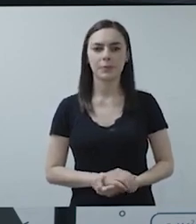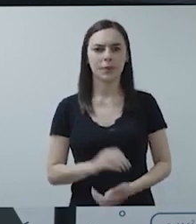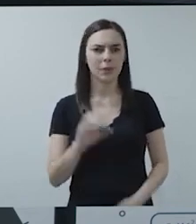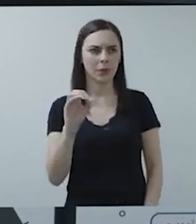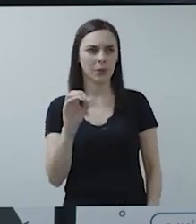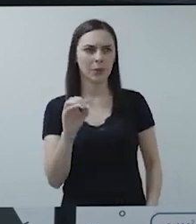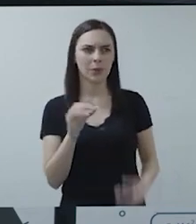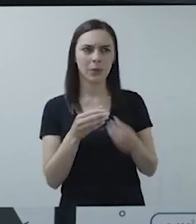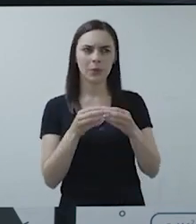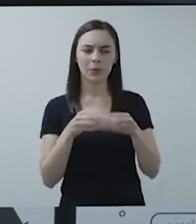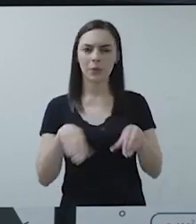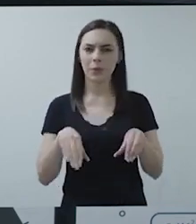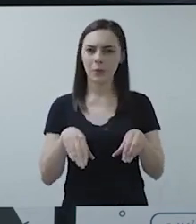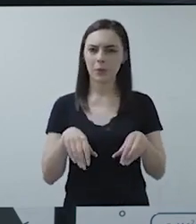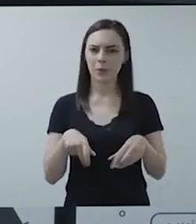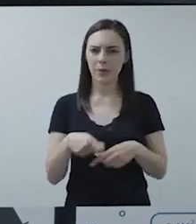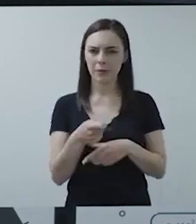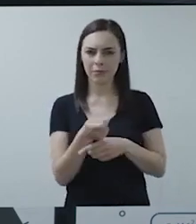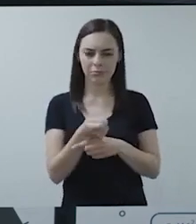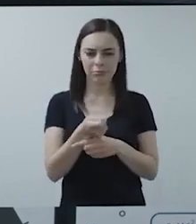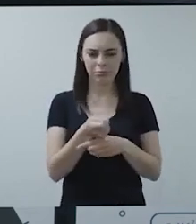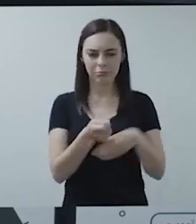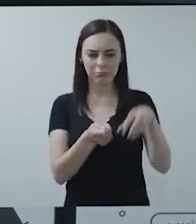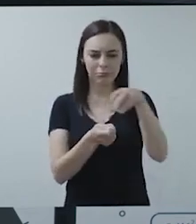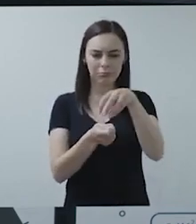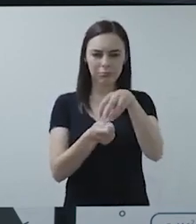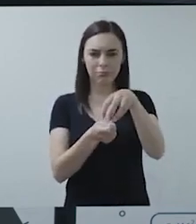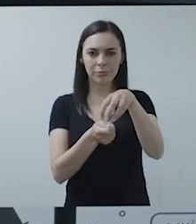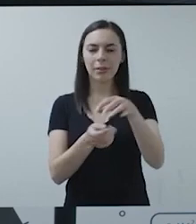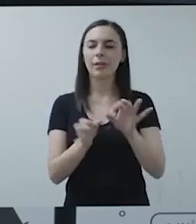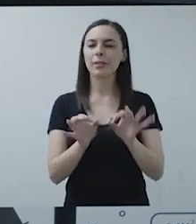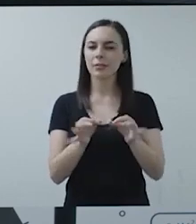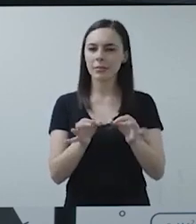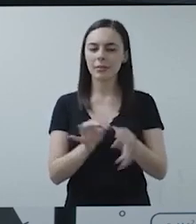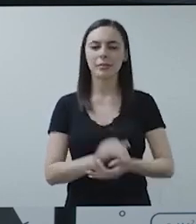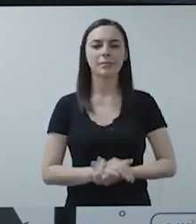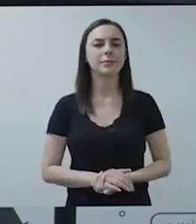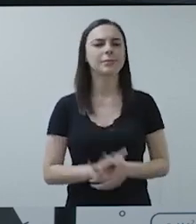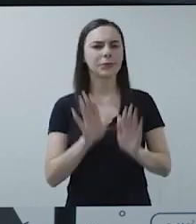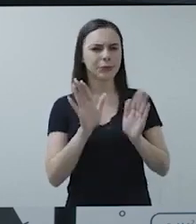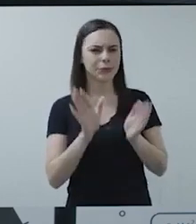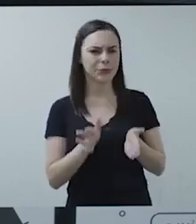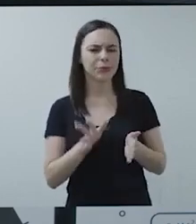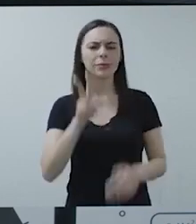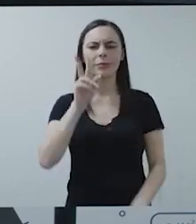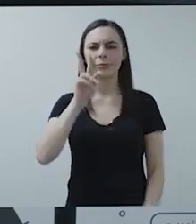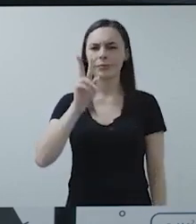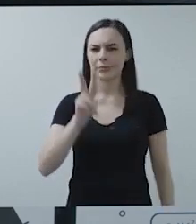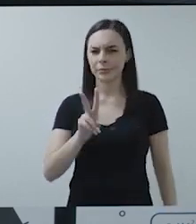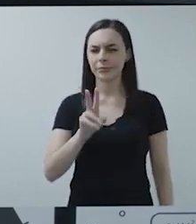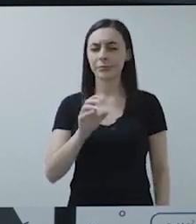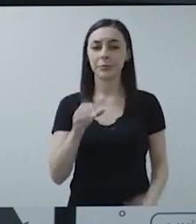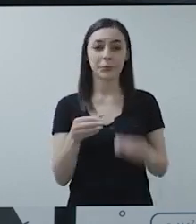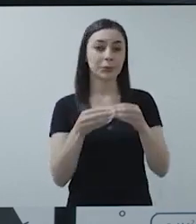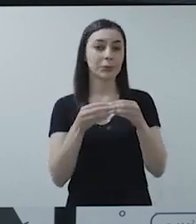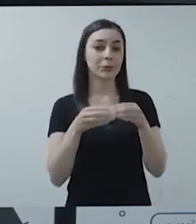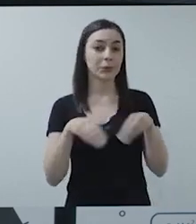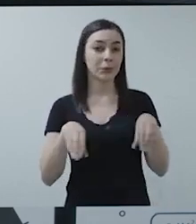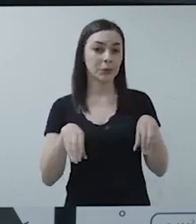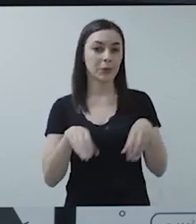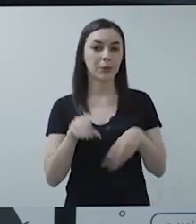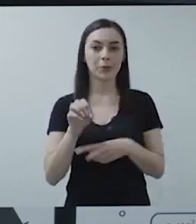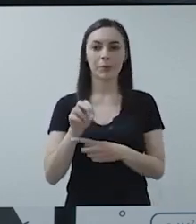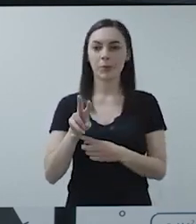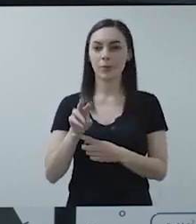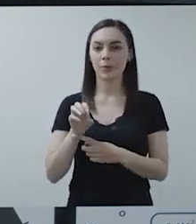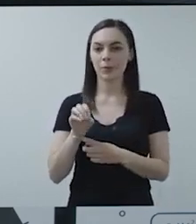ovo na colher, será? Isso mesmo. Nós já vimos até que ovo